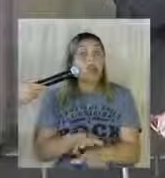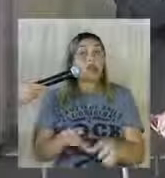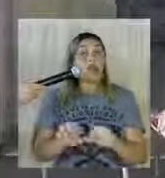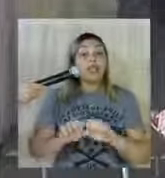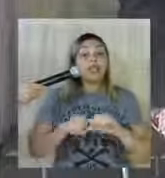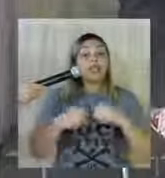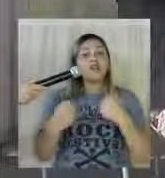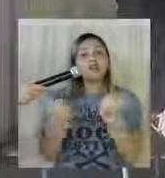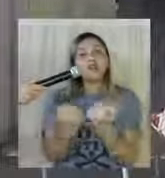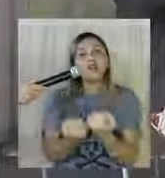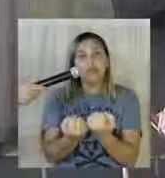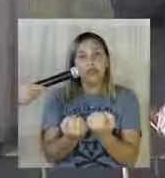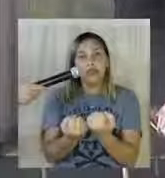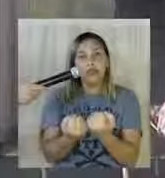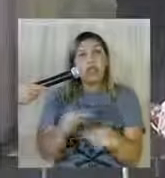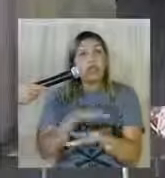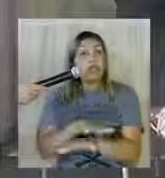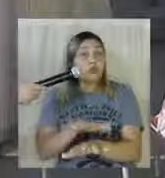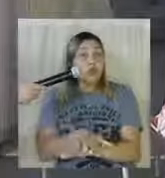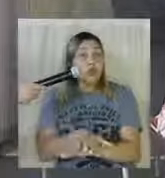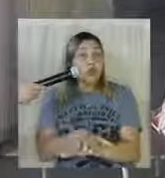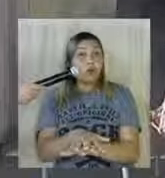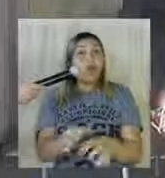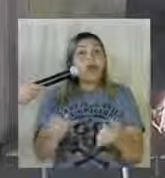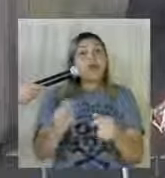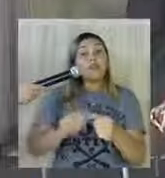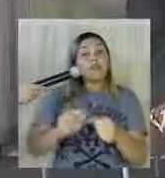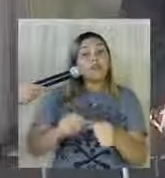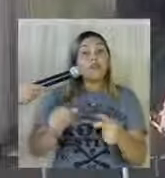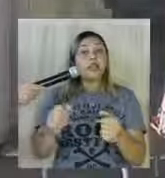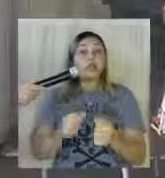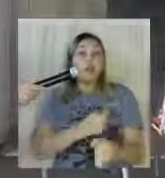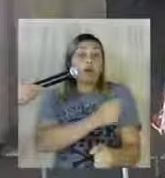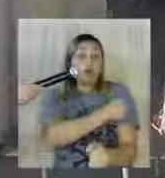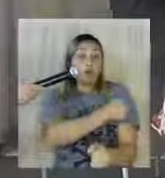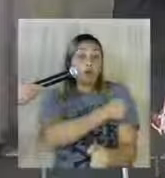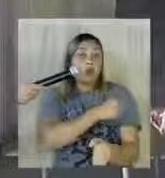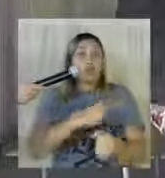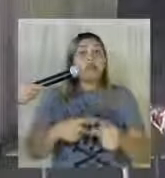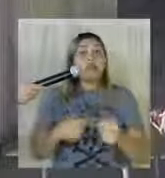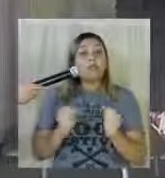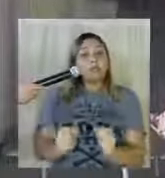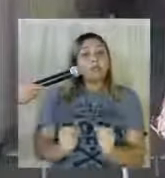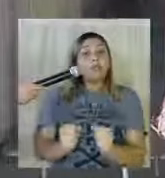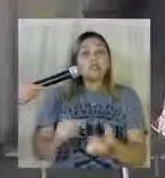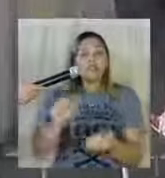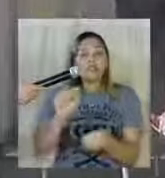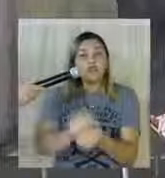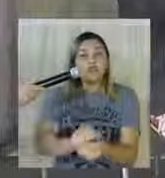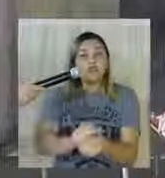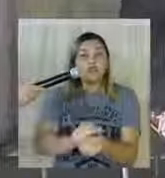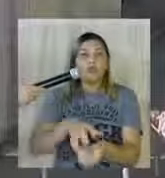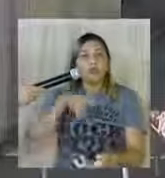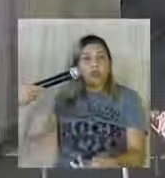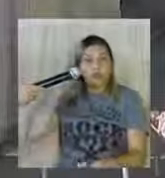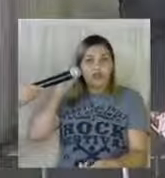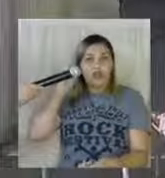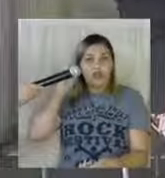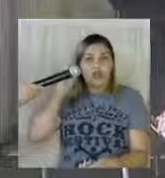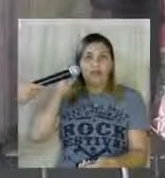Inclusão é socializar. Inclusão é fazer com que o aluno ele possa estar junto